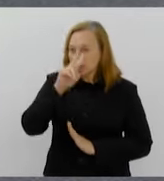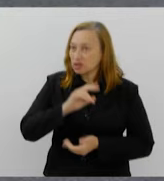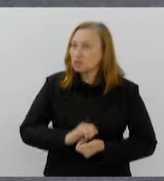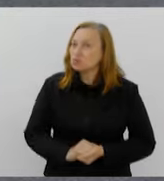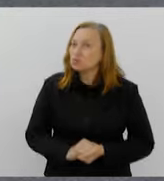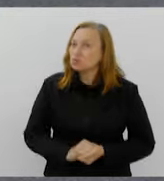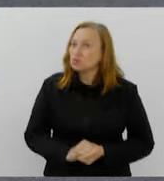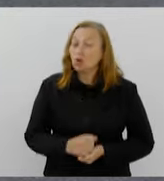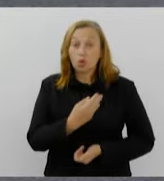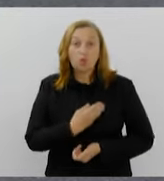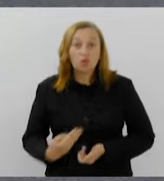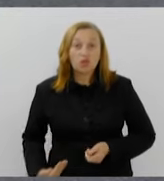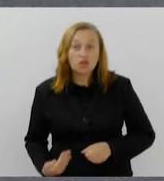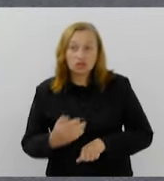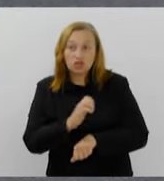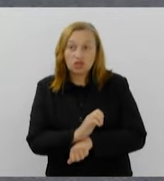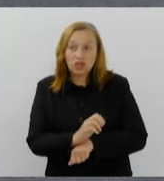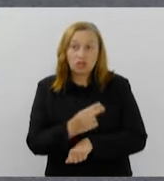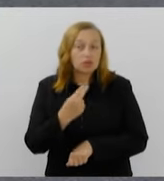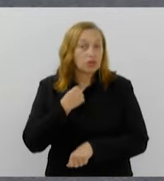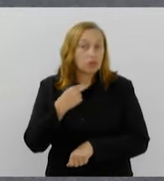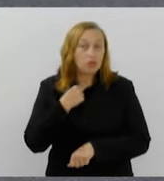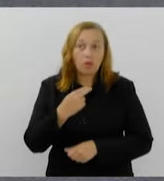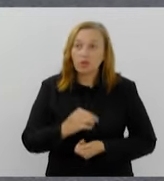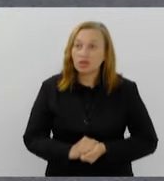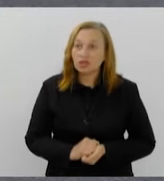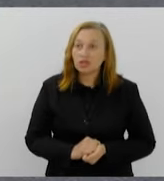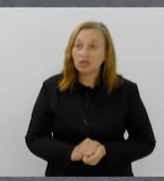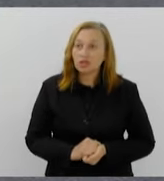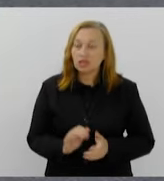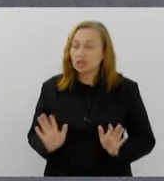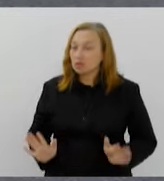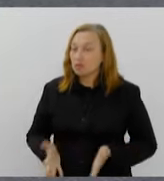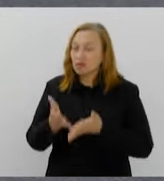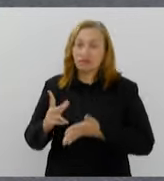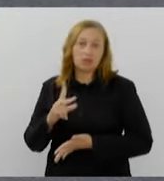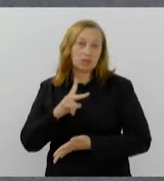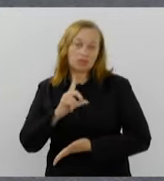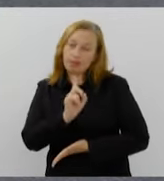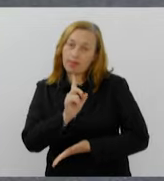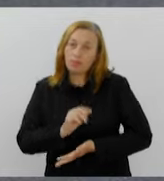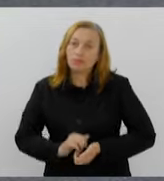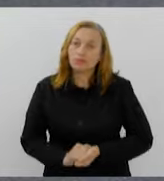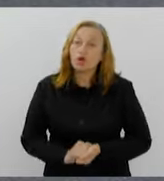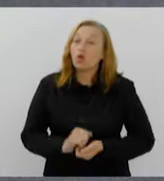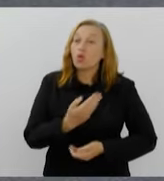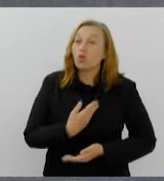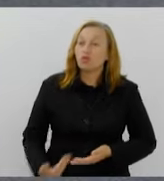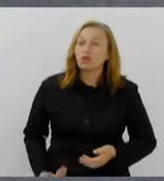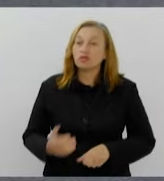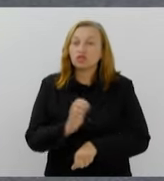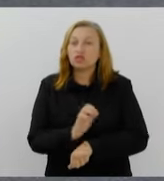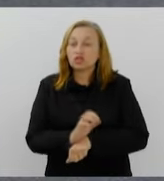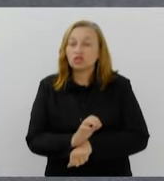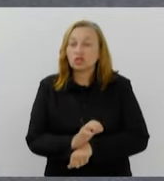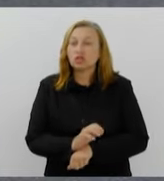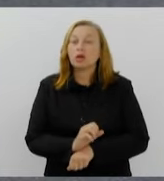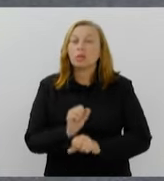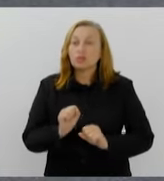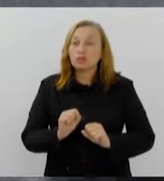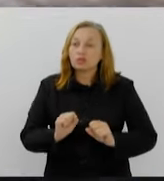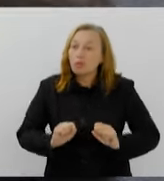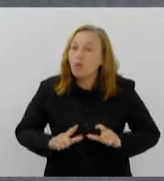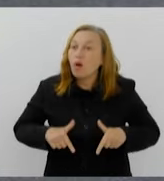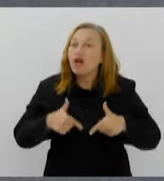que o governo do estado não pode ser tocado por motivações pessoais o governo do estado tem que ser tocado por espírito público